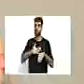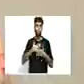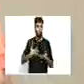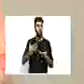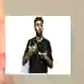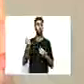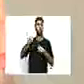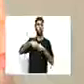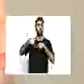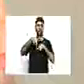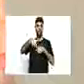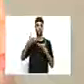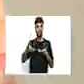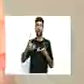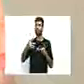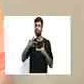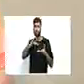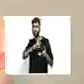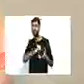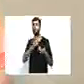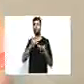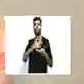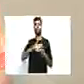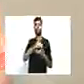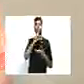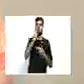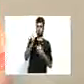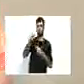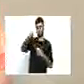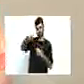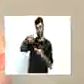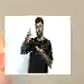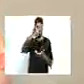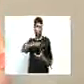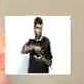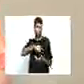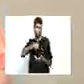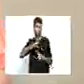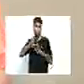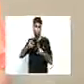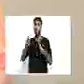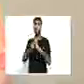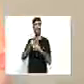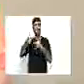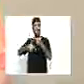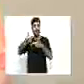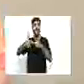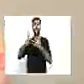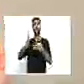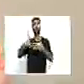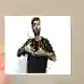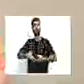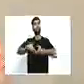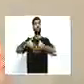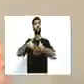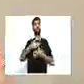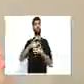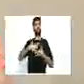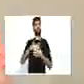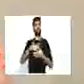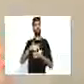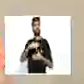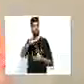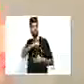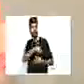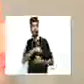gosta ele faz por amor não é ah o dinheiro lógico que ele ganha mas ganha pelo trabalho mas pelo pelo amor que ele tem todo mundo